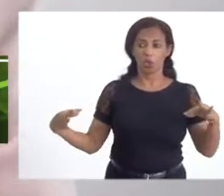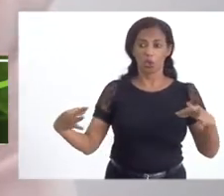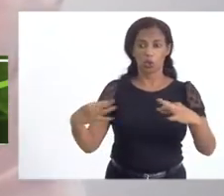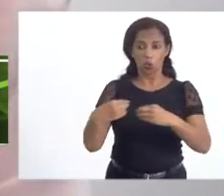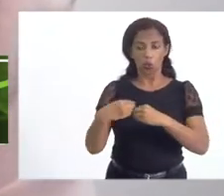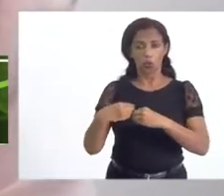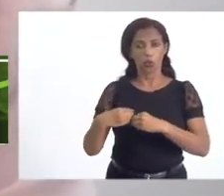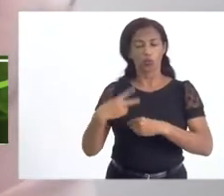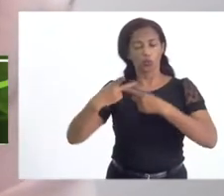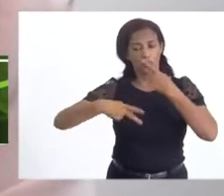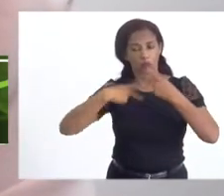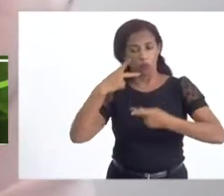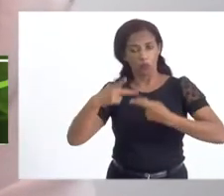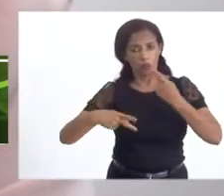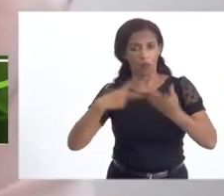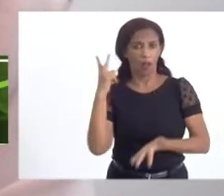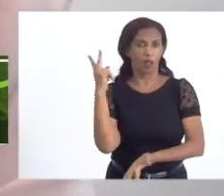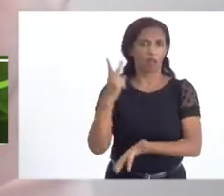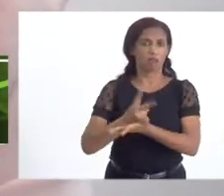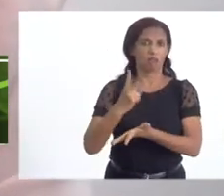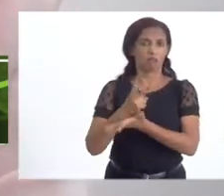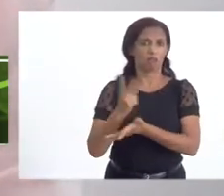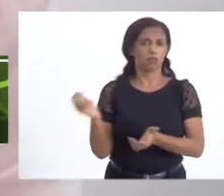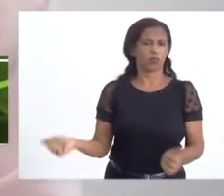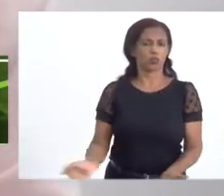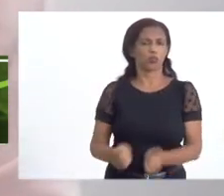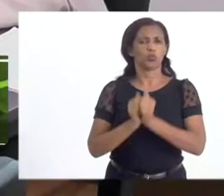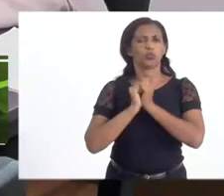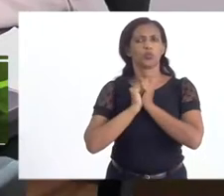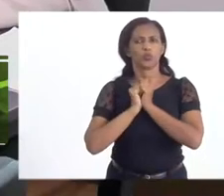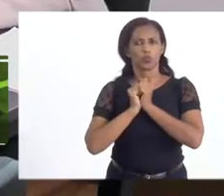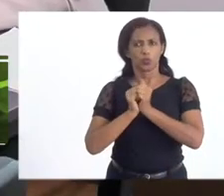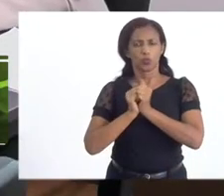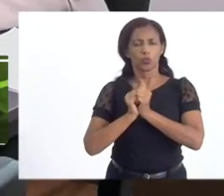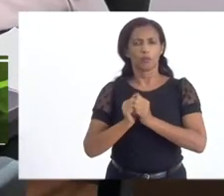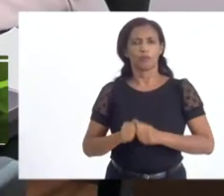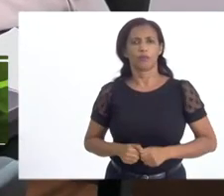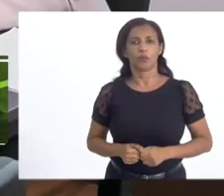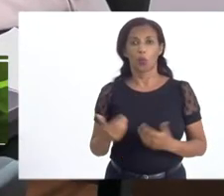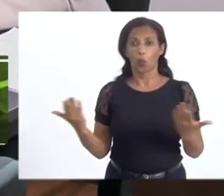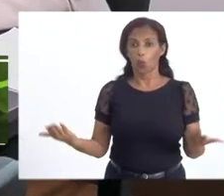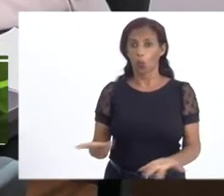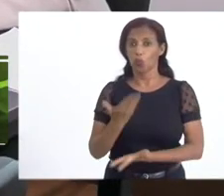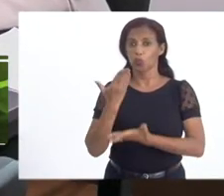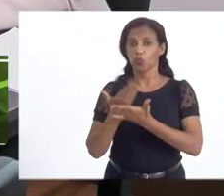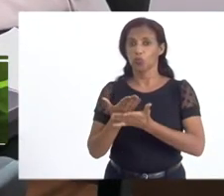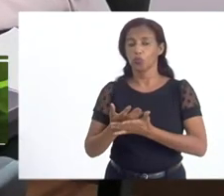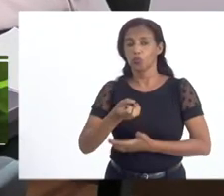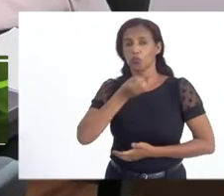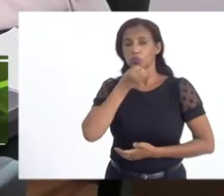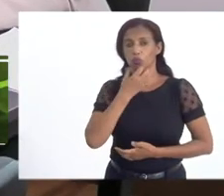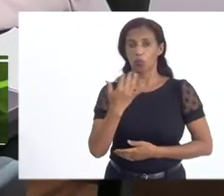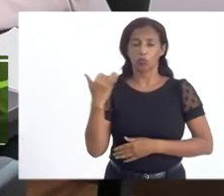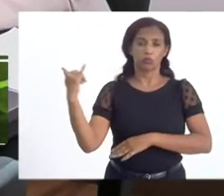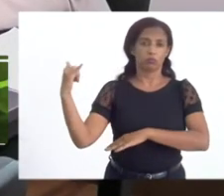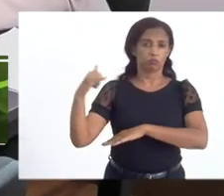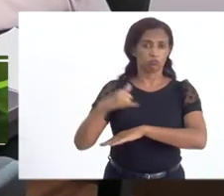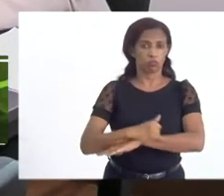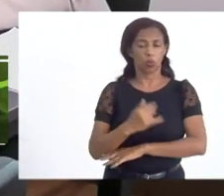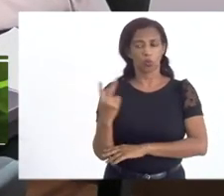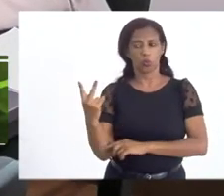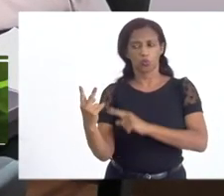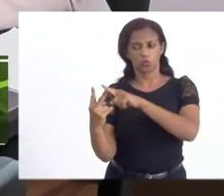atores também falem a mesma Firjan língua. A tem um estudo muito bom sobre essa questão dos aeroportos, os